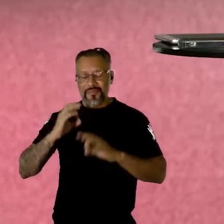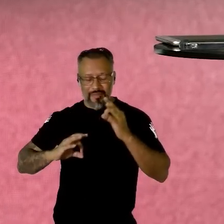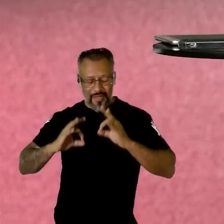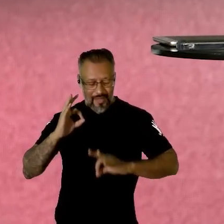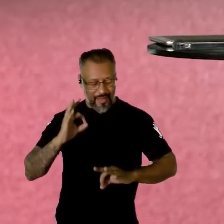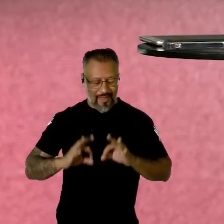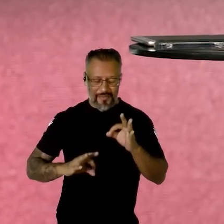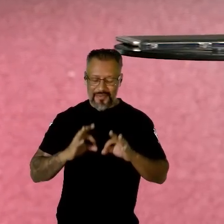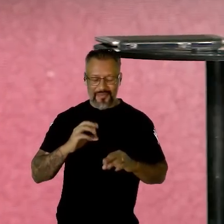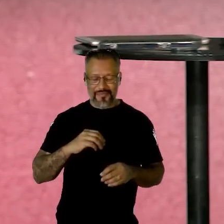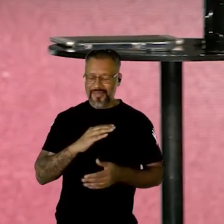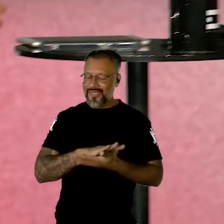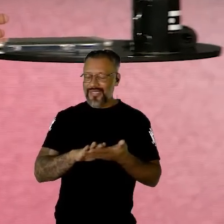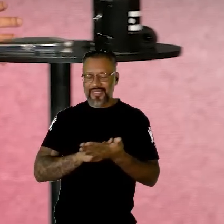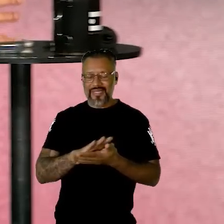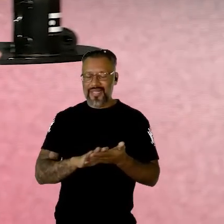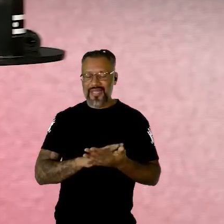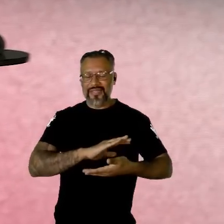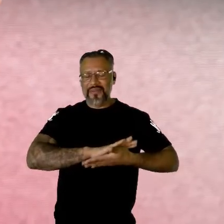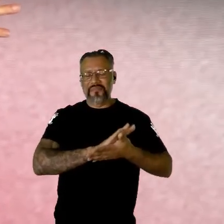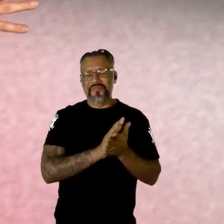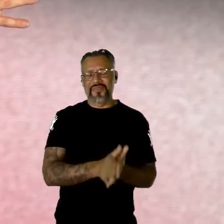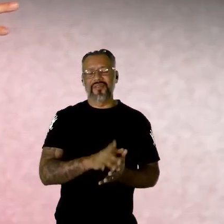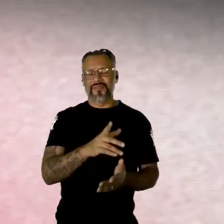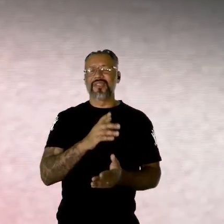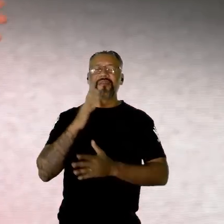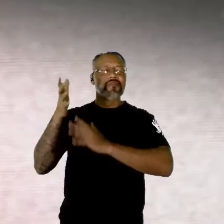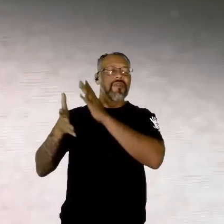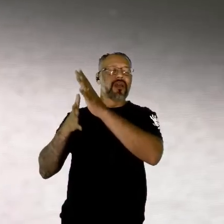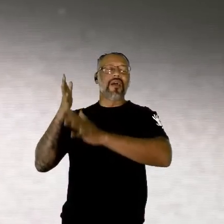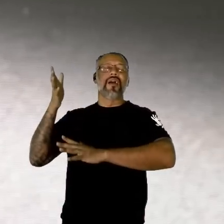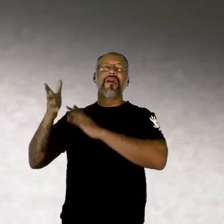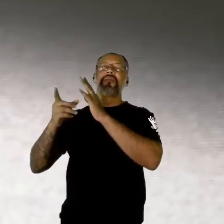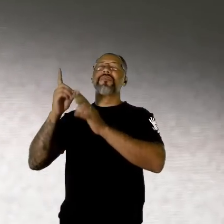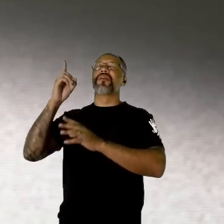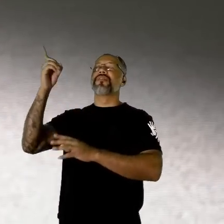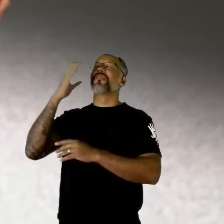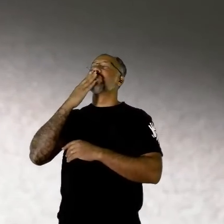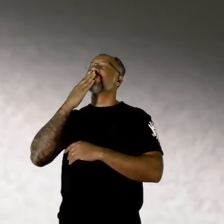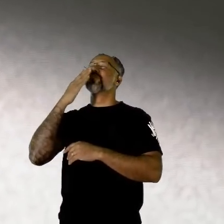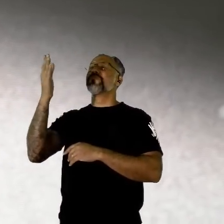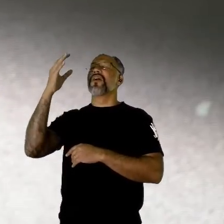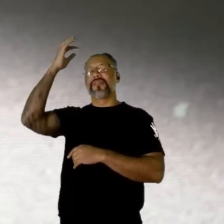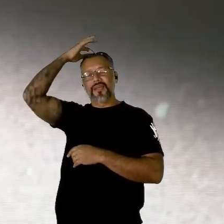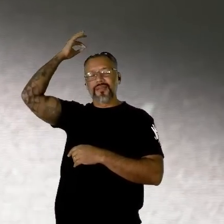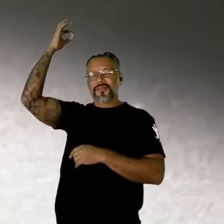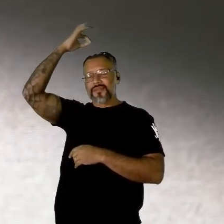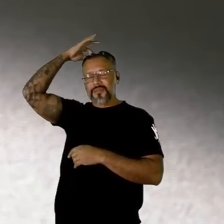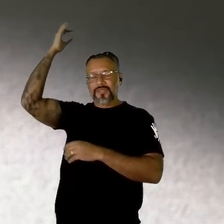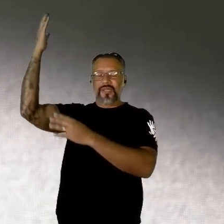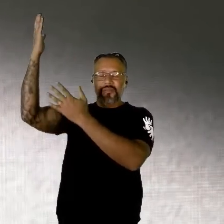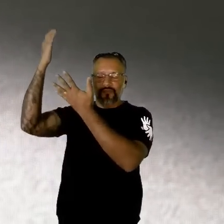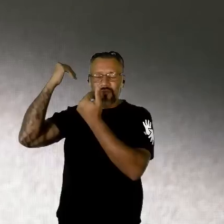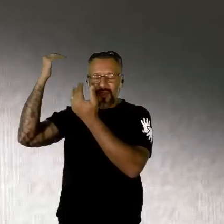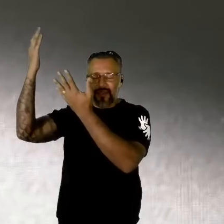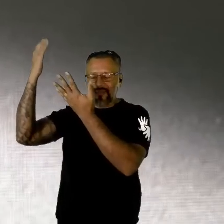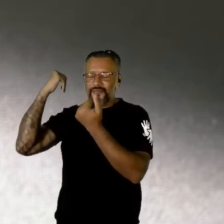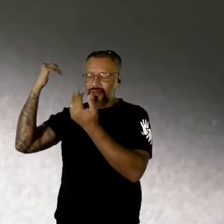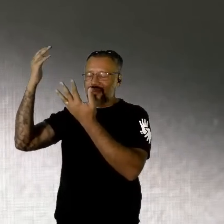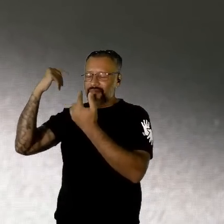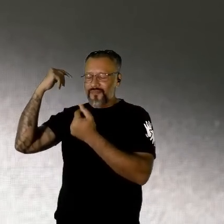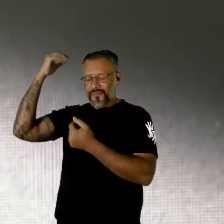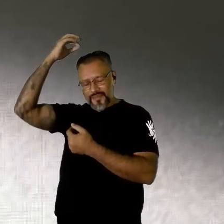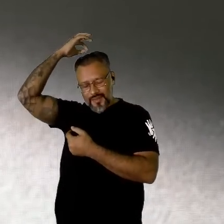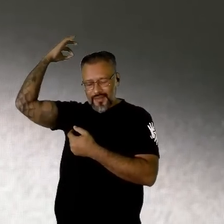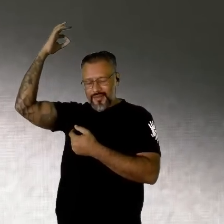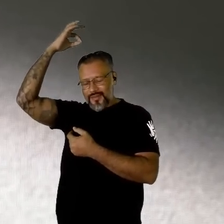na minha vida nada vai destruir o poder vai falando com ele agora vai pedindo que ele venha vai pedindo que ele venha que